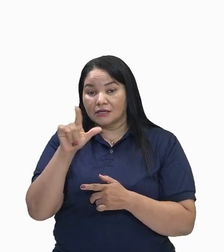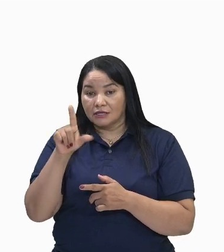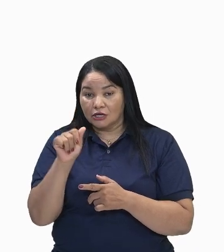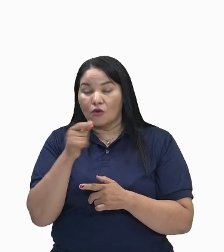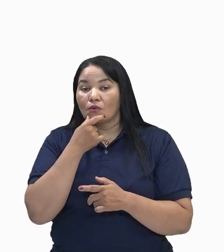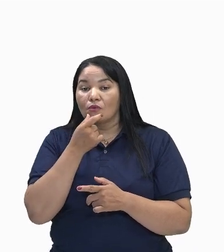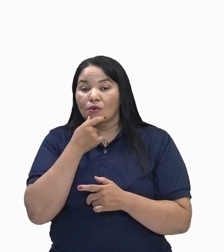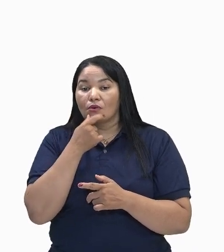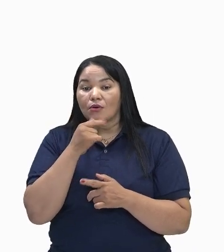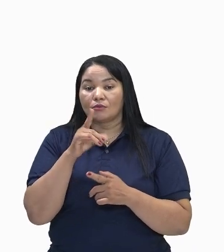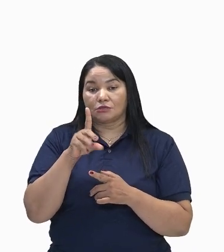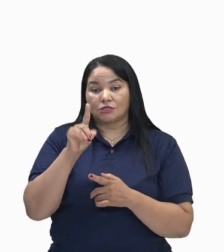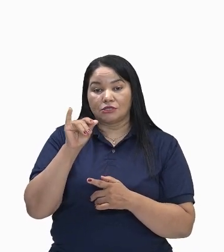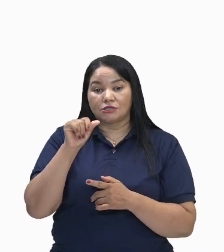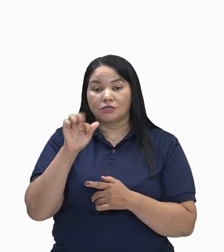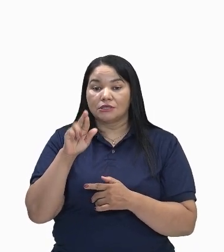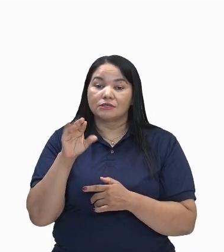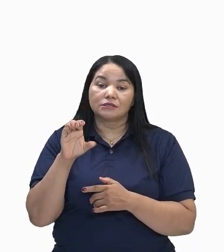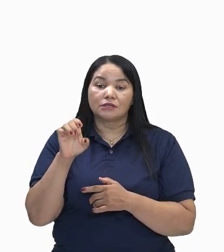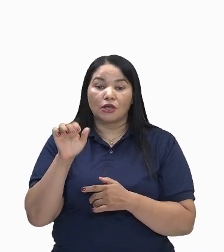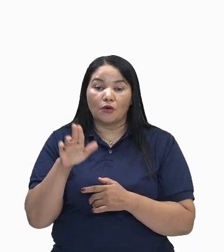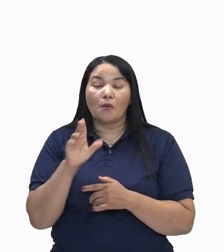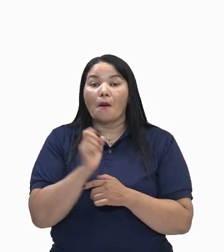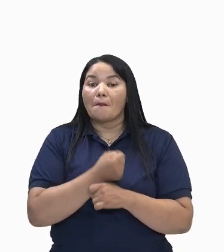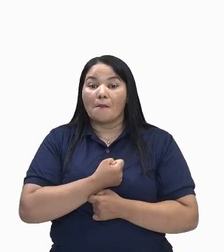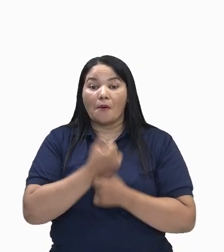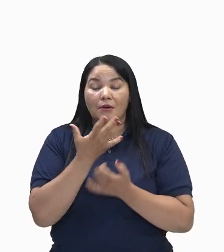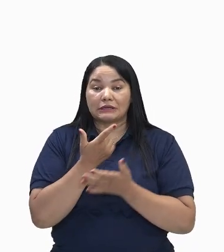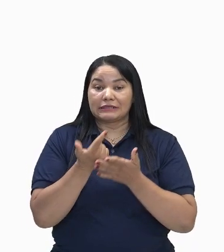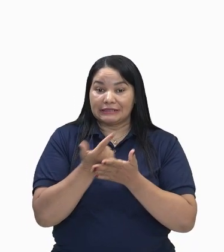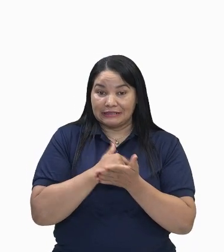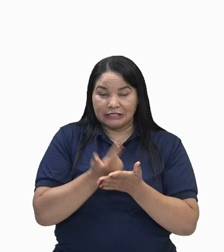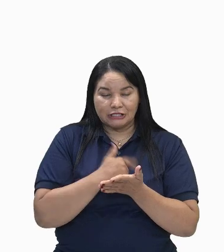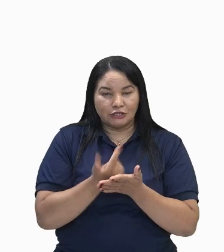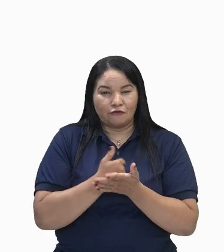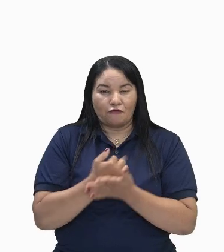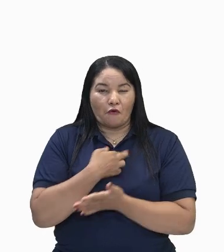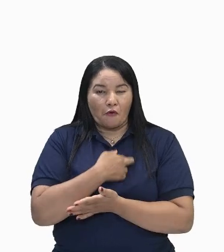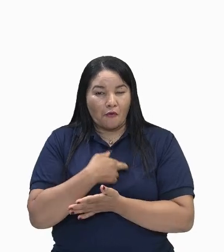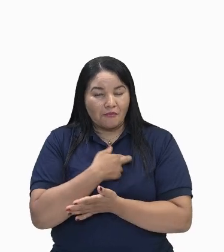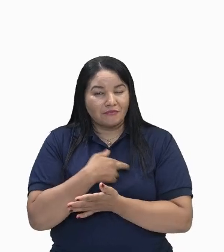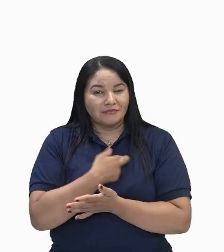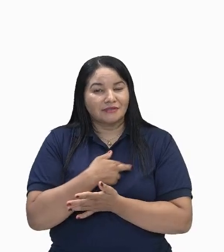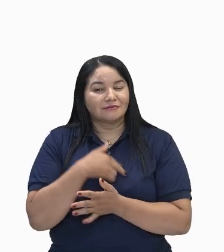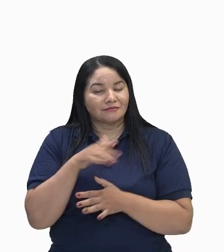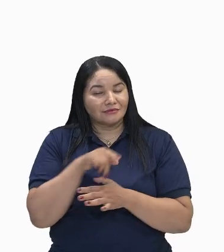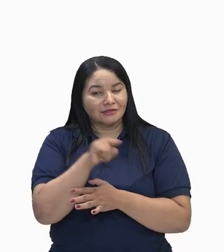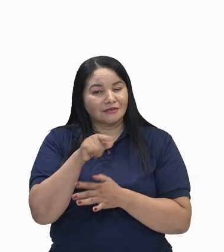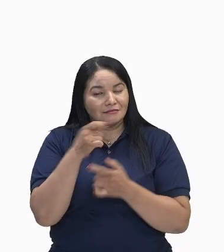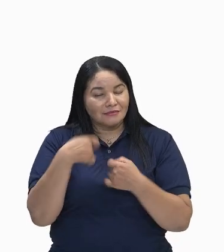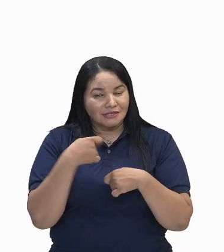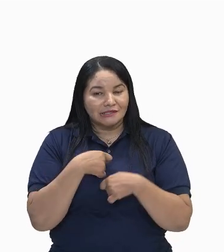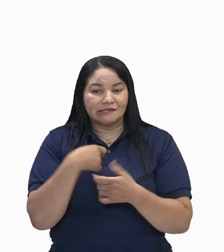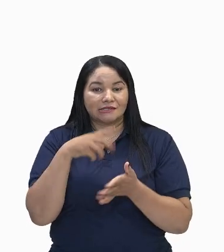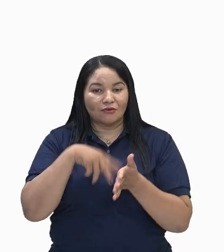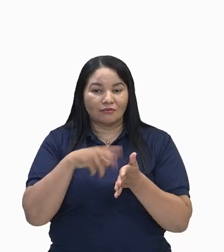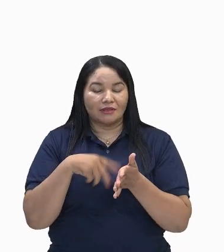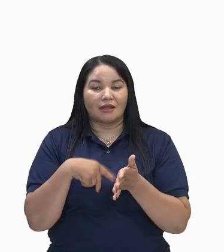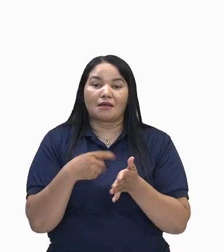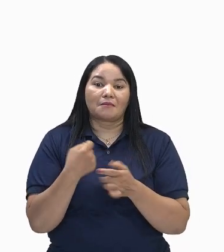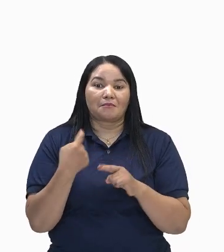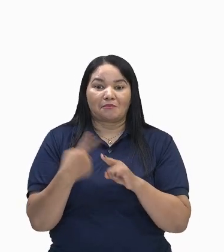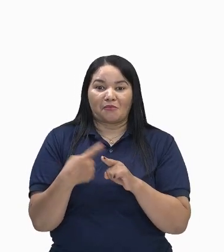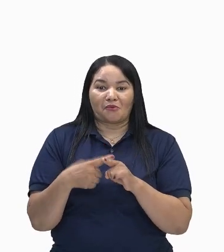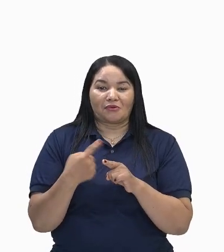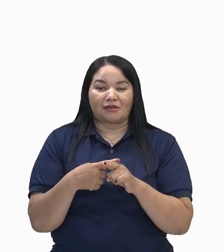vocês? É um poema, é um livro, um romance que vocês deveriam ler, que é uma literatura,